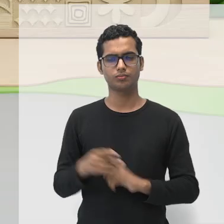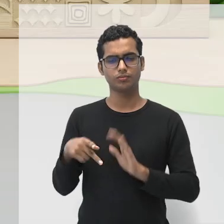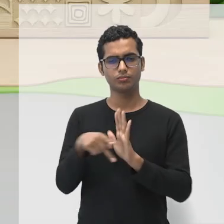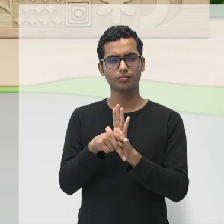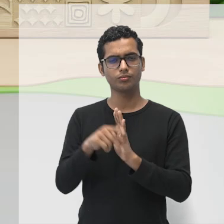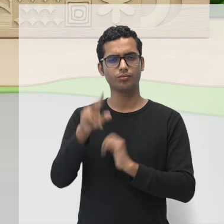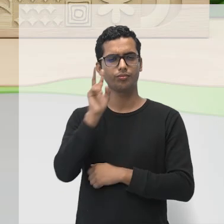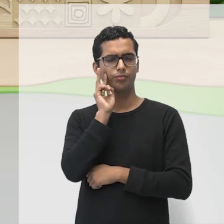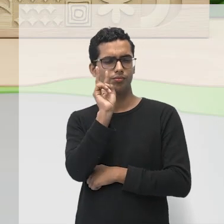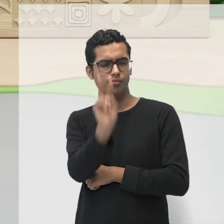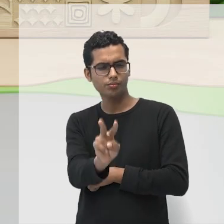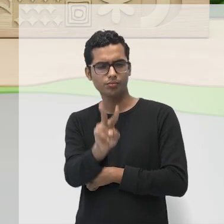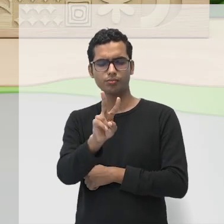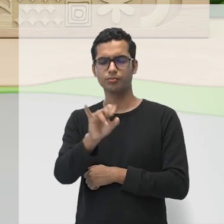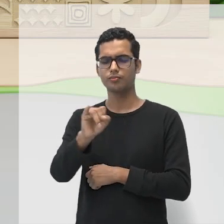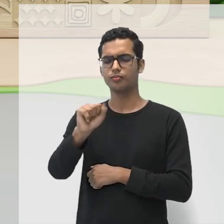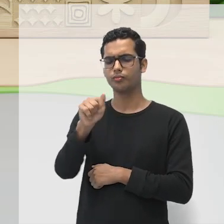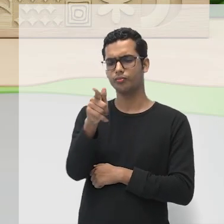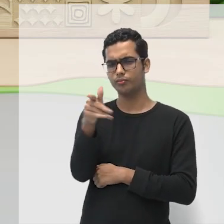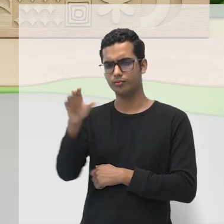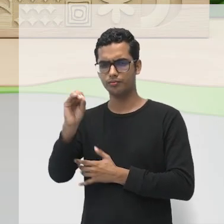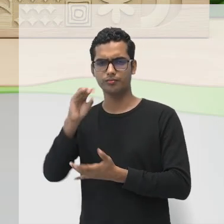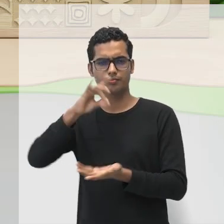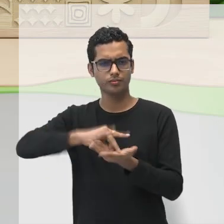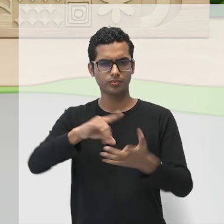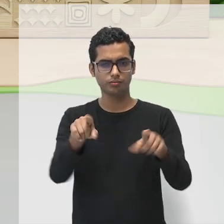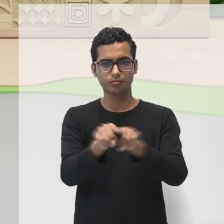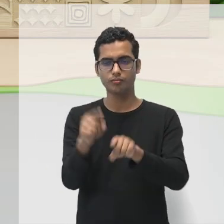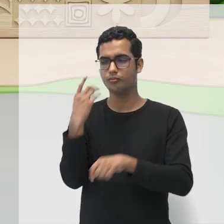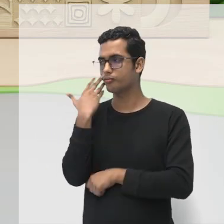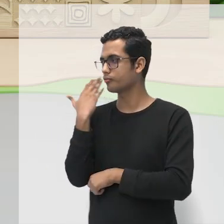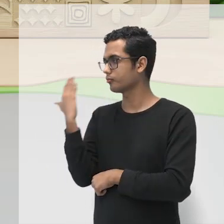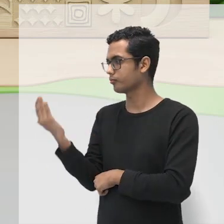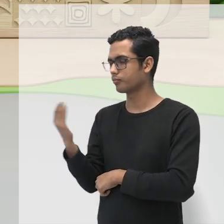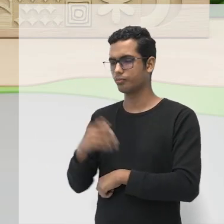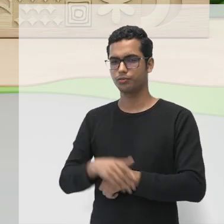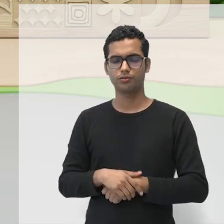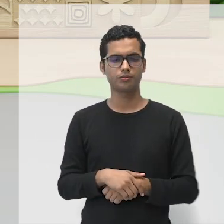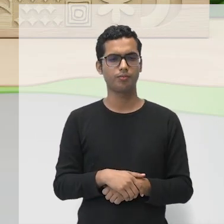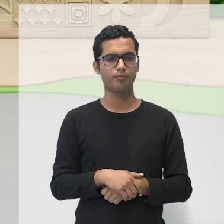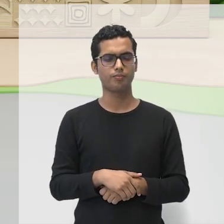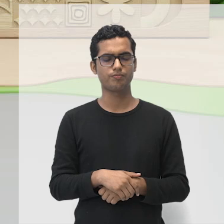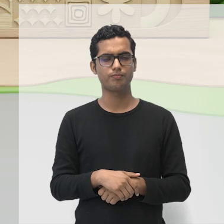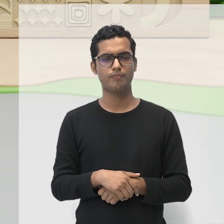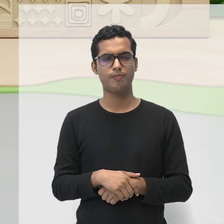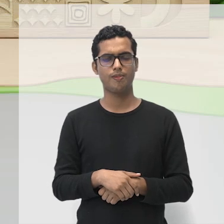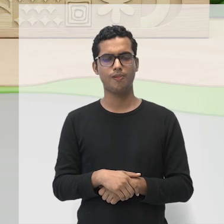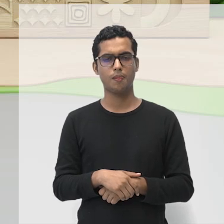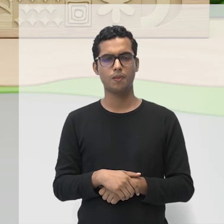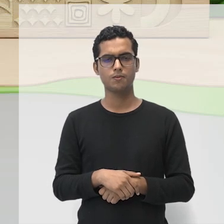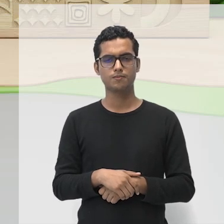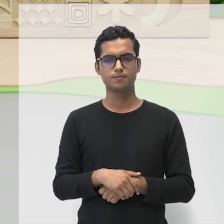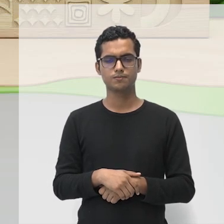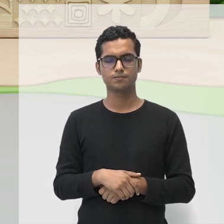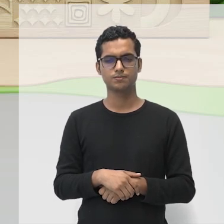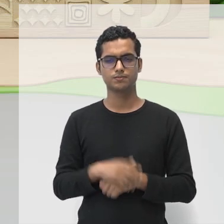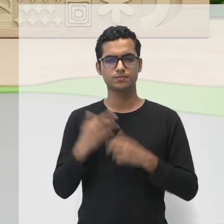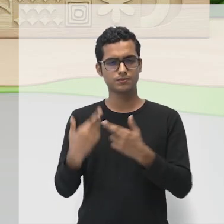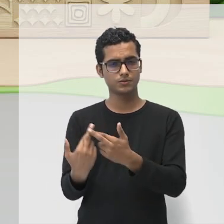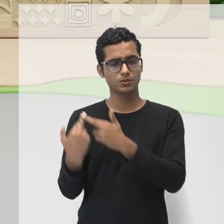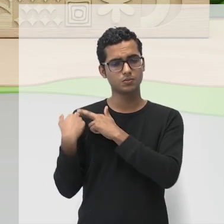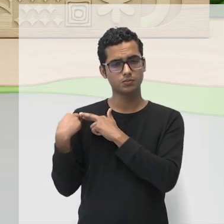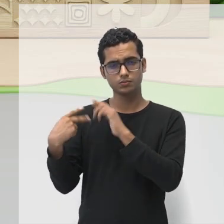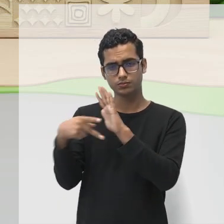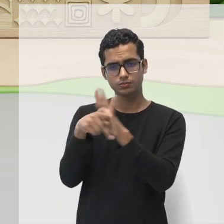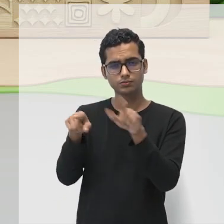visão. Os órgãos, né, do sentido responsável pela visão são o quê?